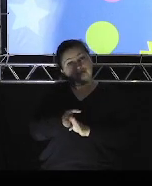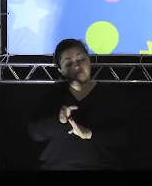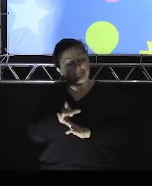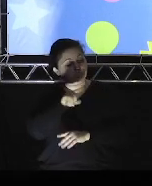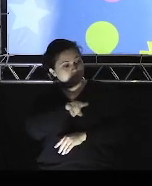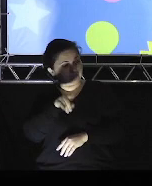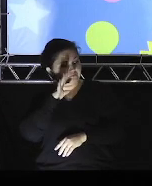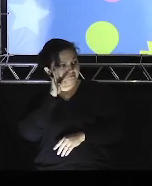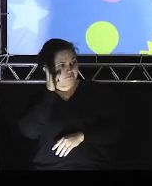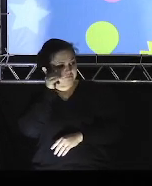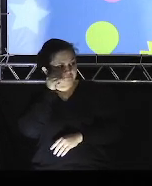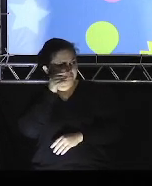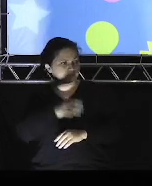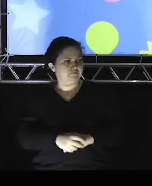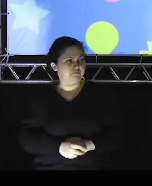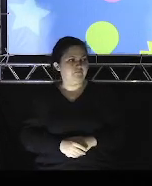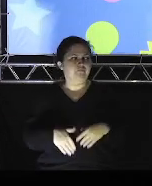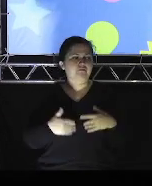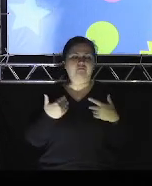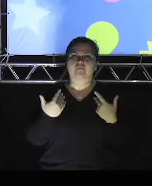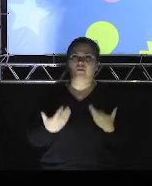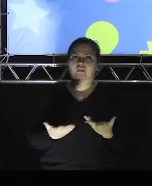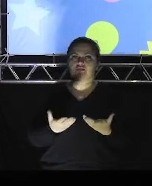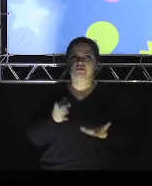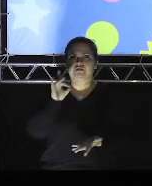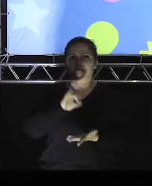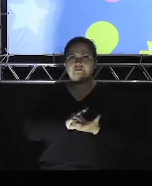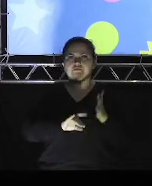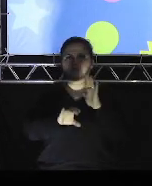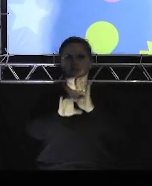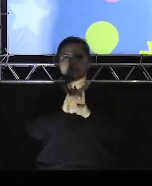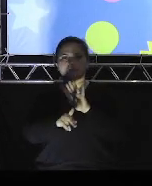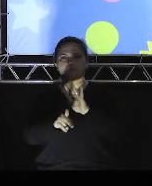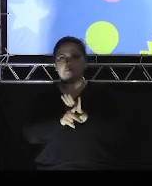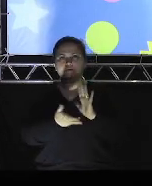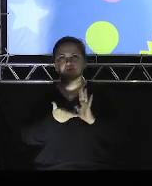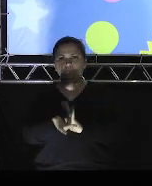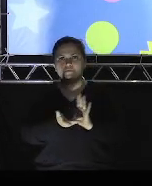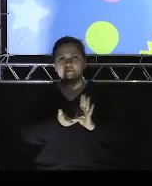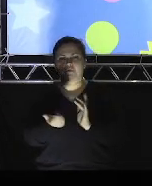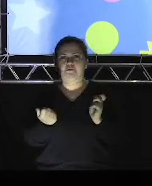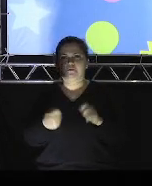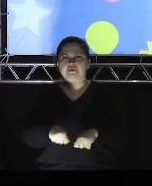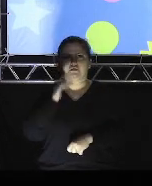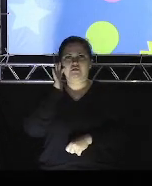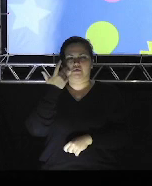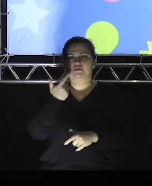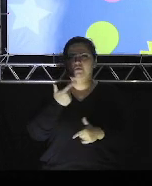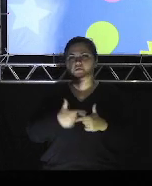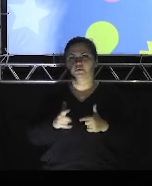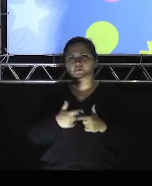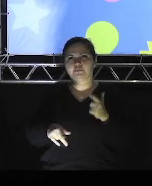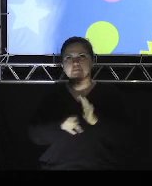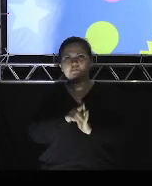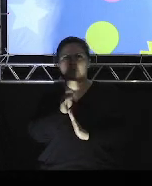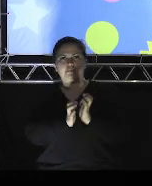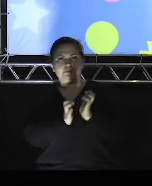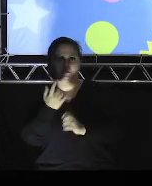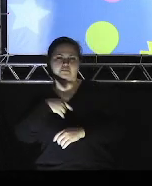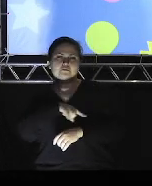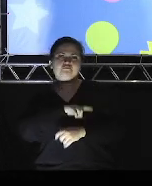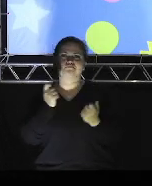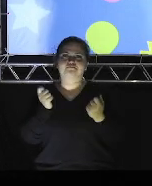episódio. E aí, o capítulo de agilidade precisa resolver um problema da organização. A gente precisa